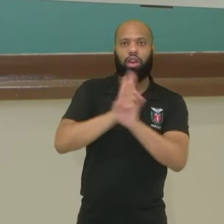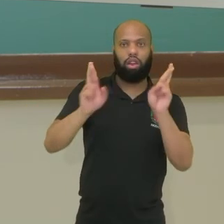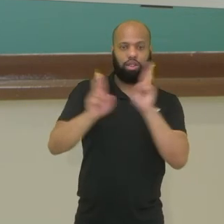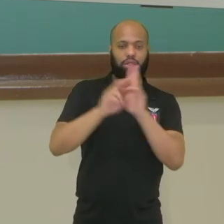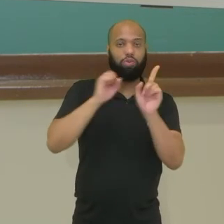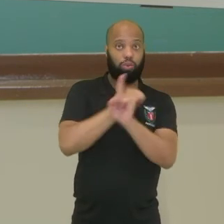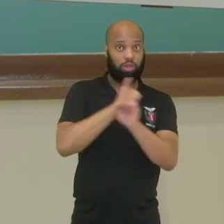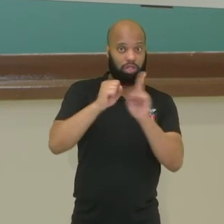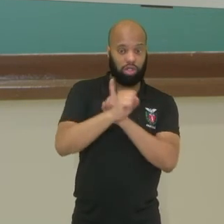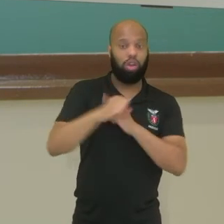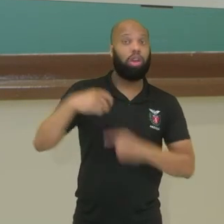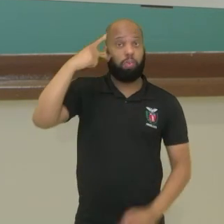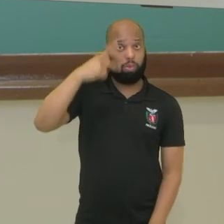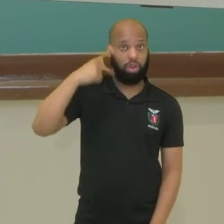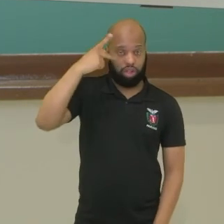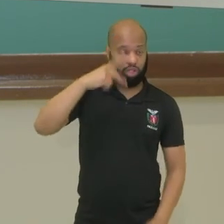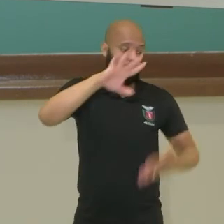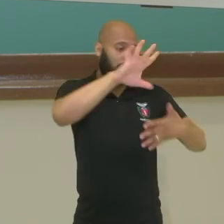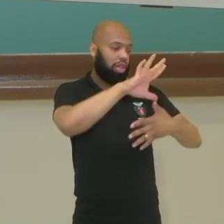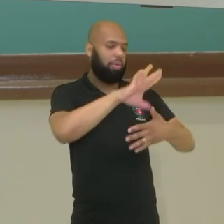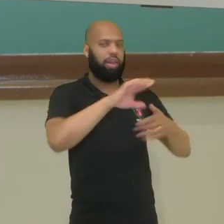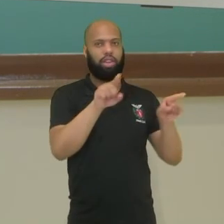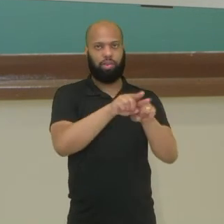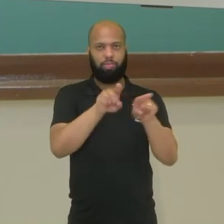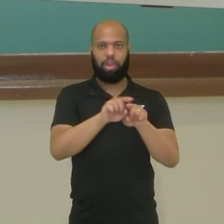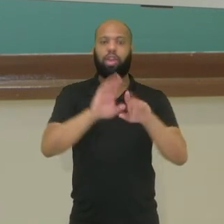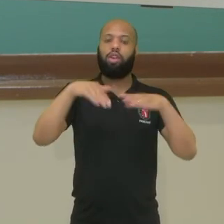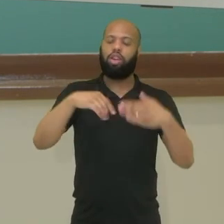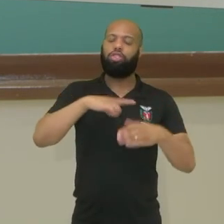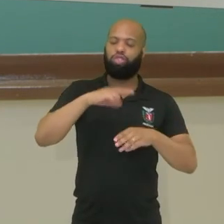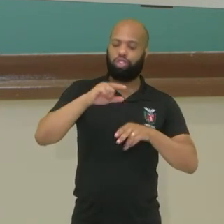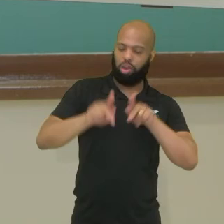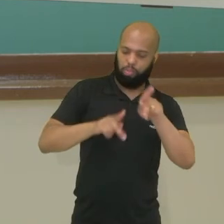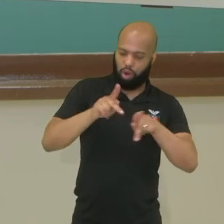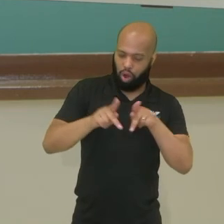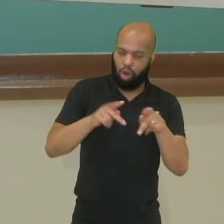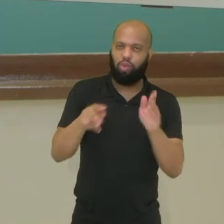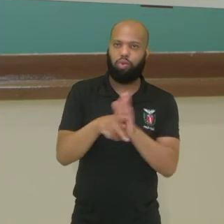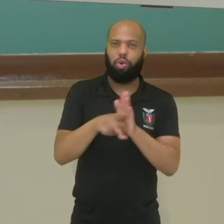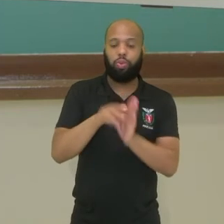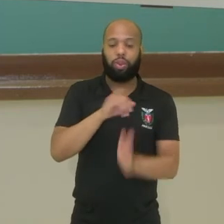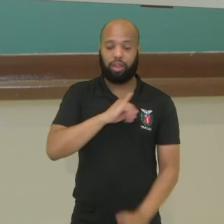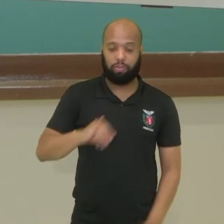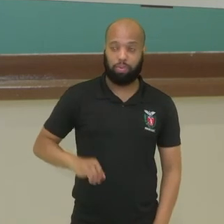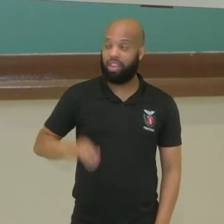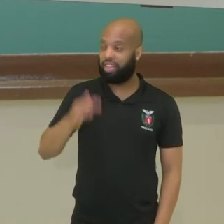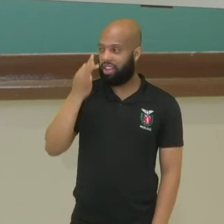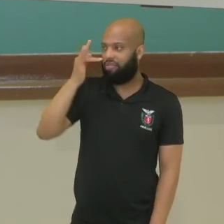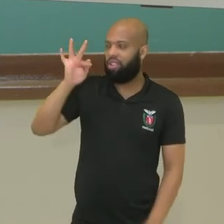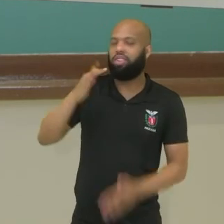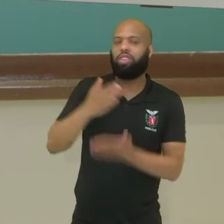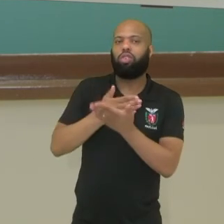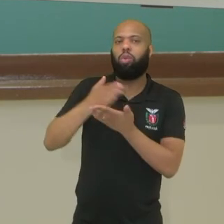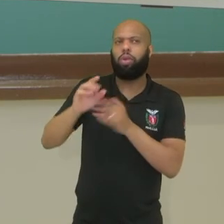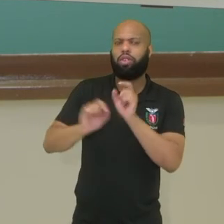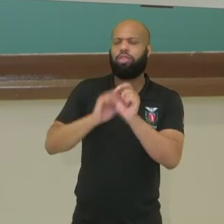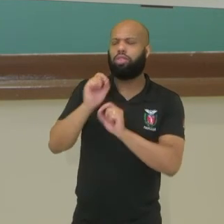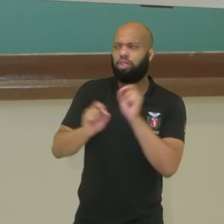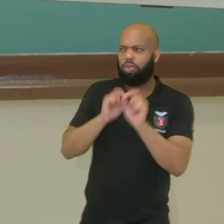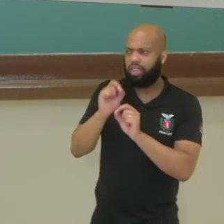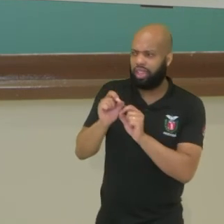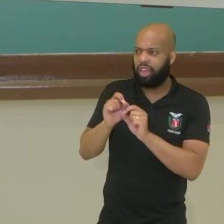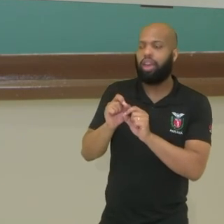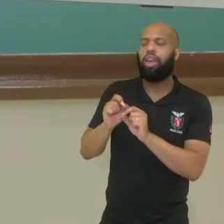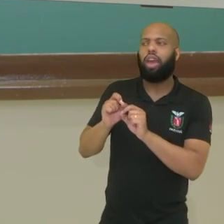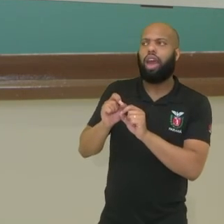da América também. Os povos dominados pelo Império Francês passam então a reagir aos conquistadores.